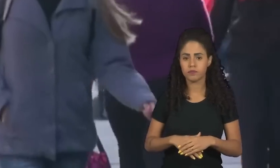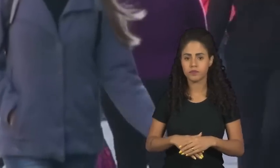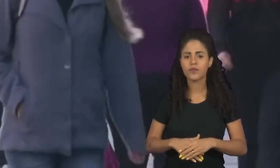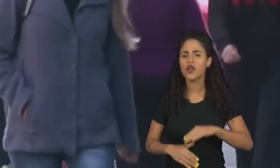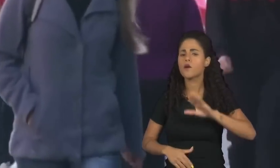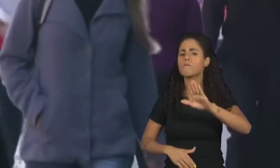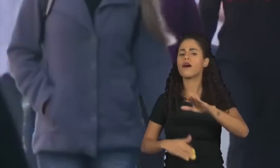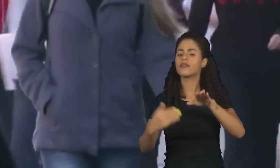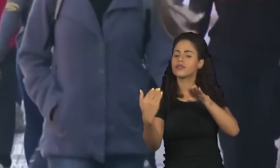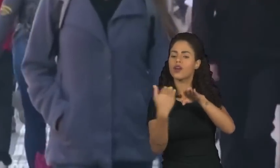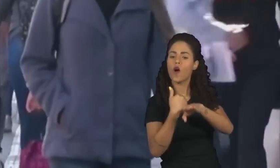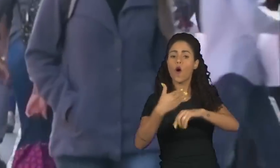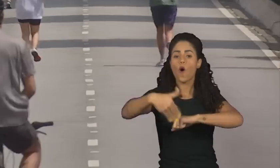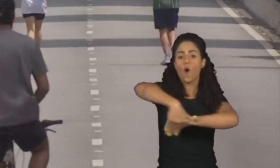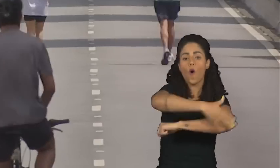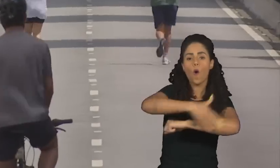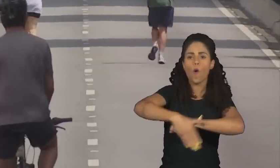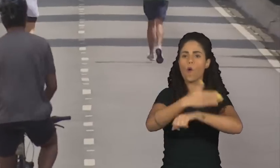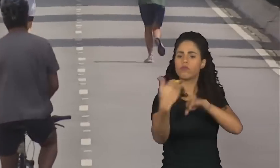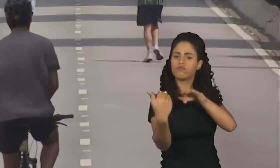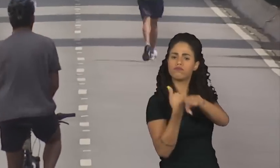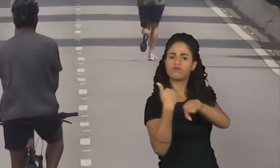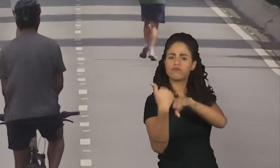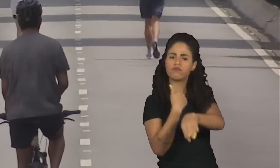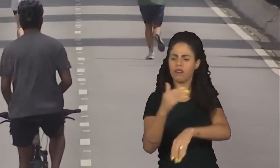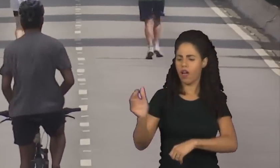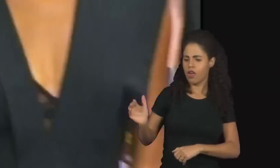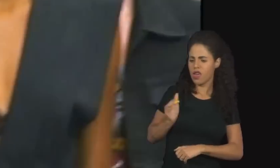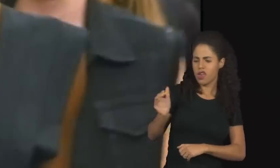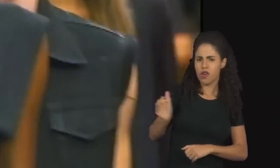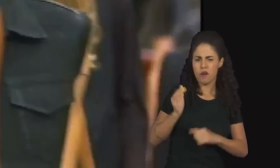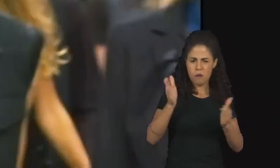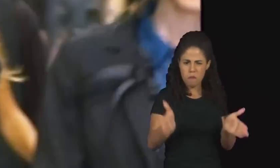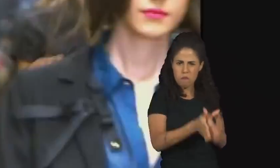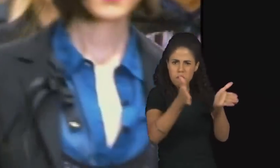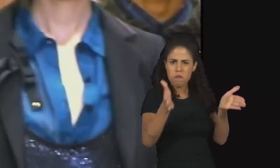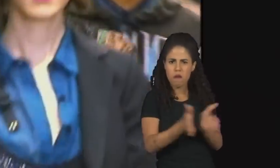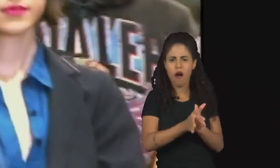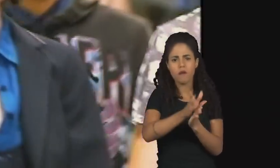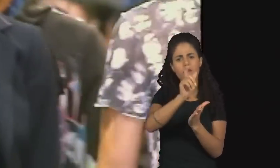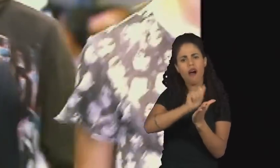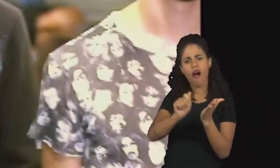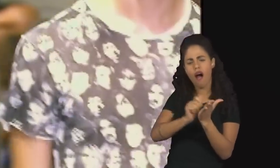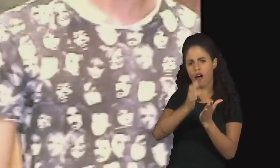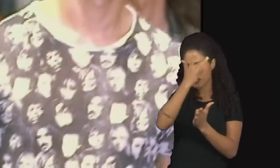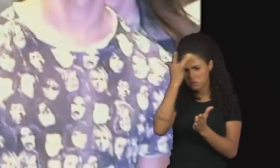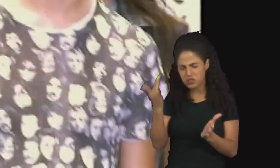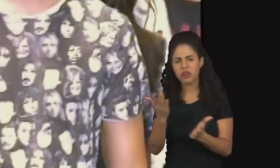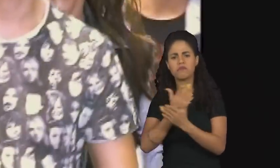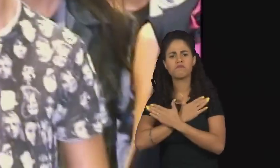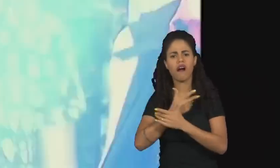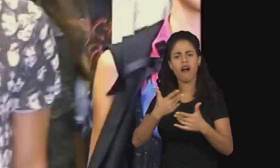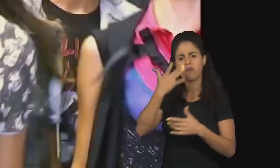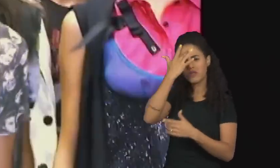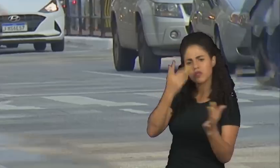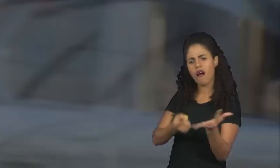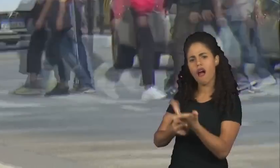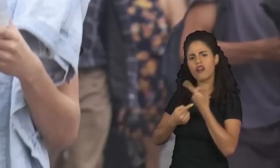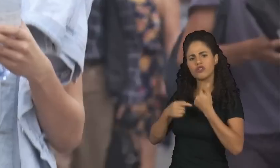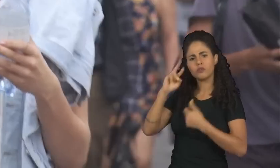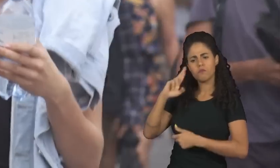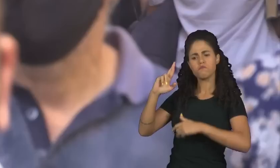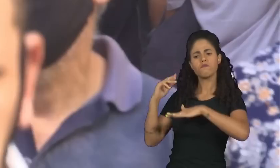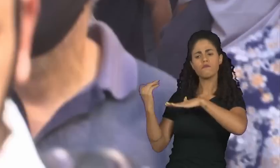Pelas suas ruas e avenidas cruzam-se ricos, pobres, escriturários e desocupados, artistas e empresários que, em